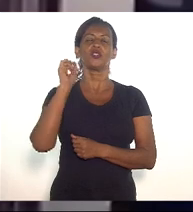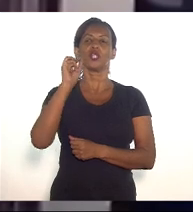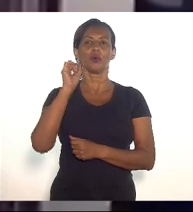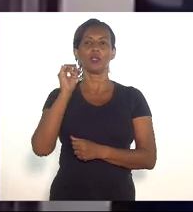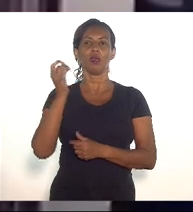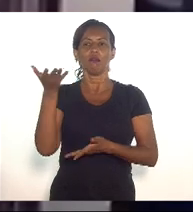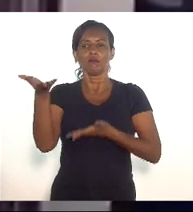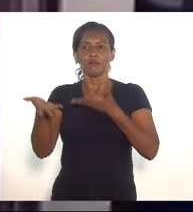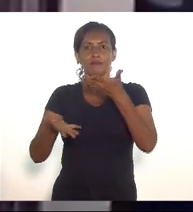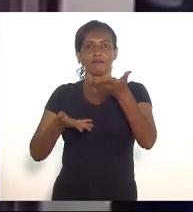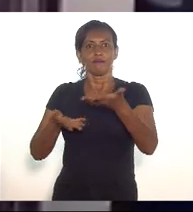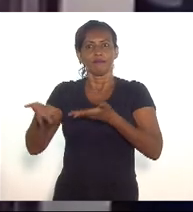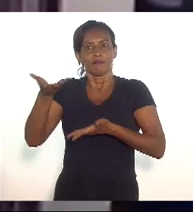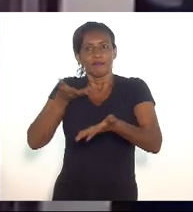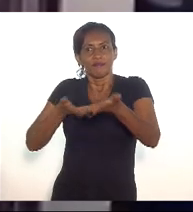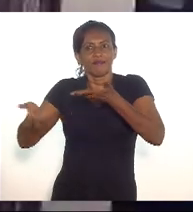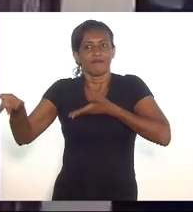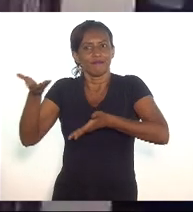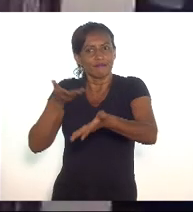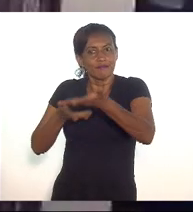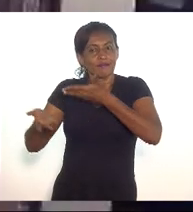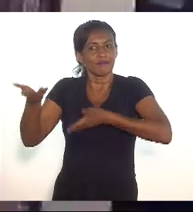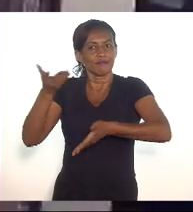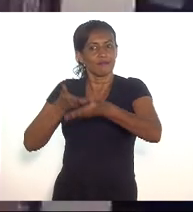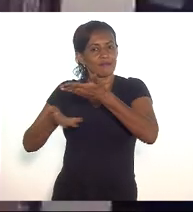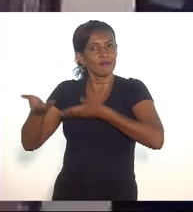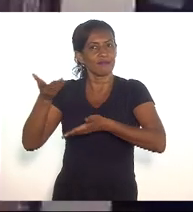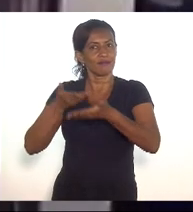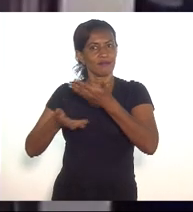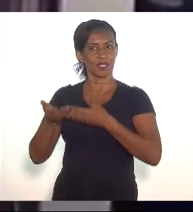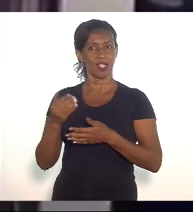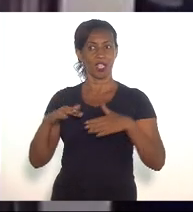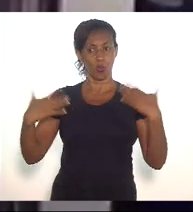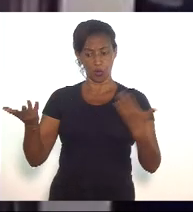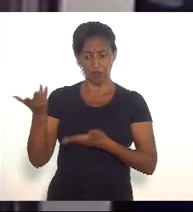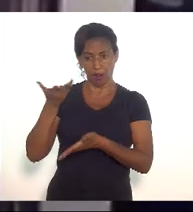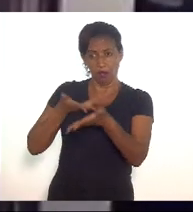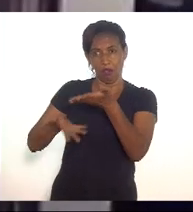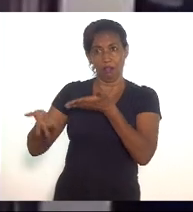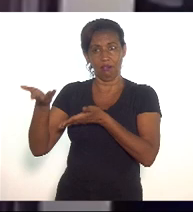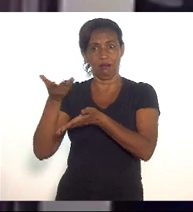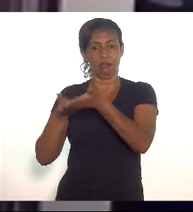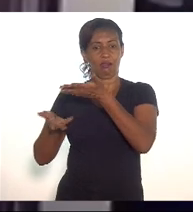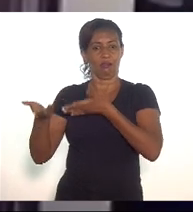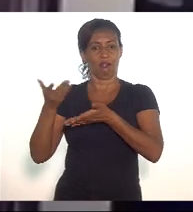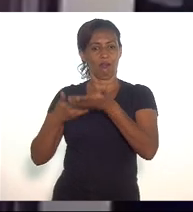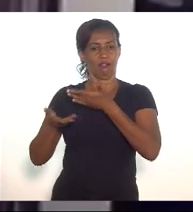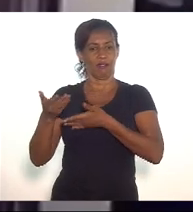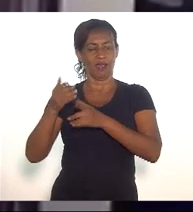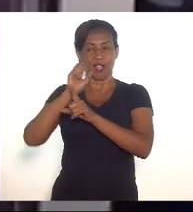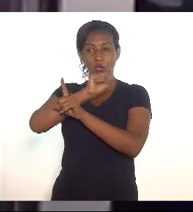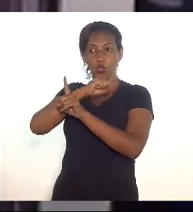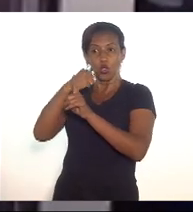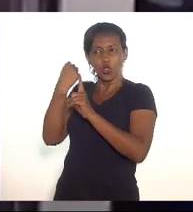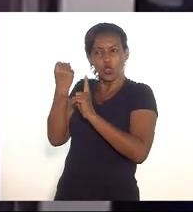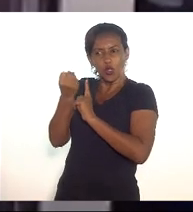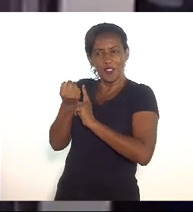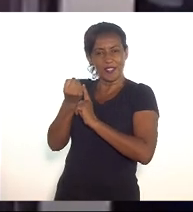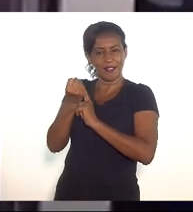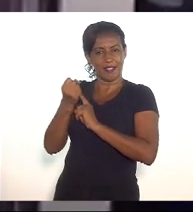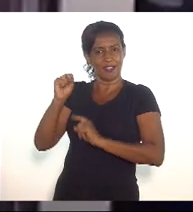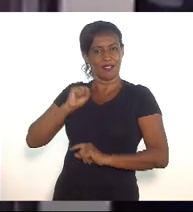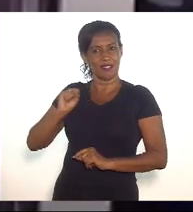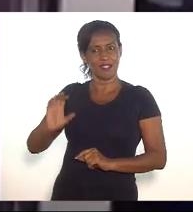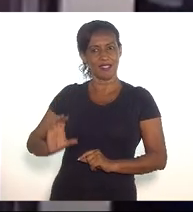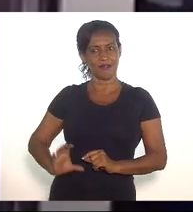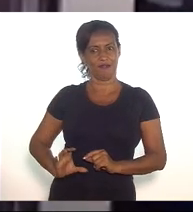participação. Quer dizer, e quando eu falo participação, é a participação da sociedade civil